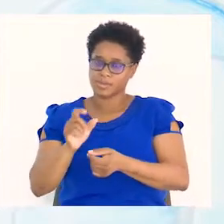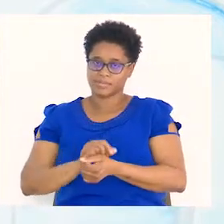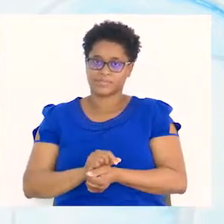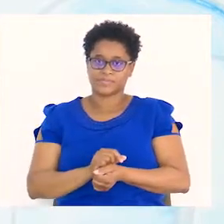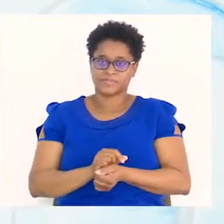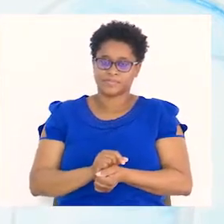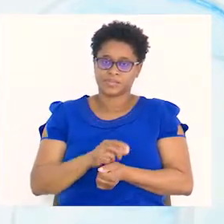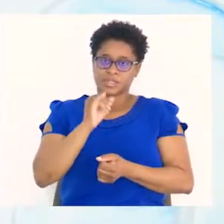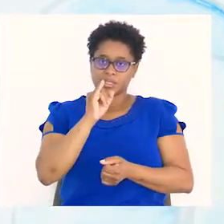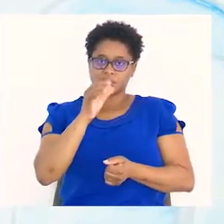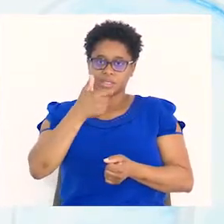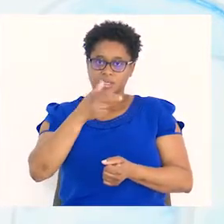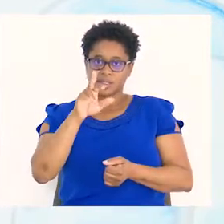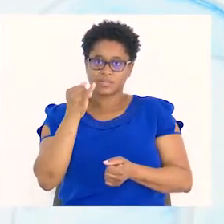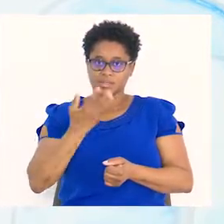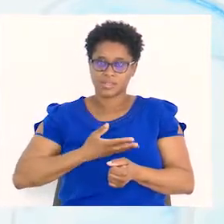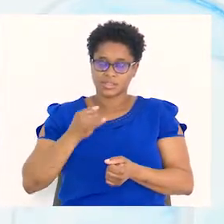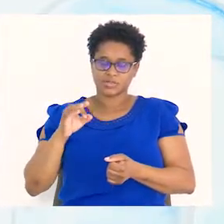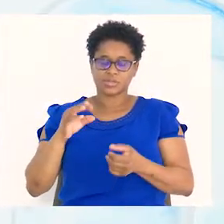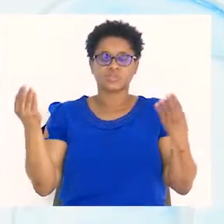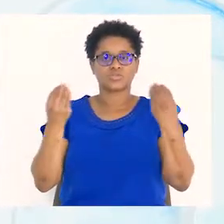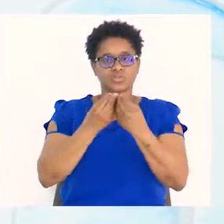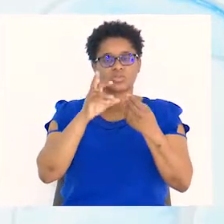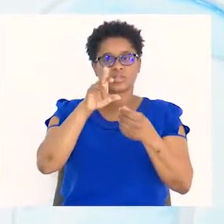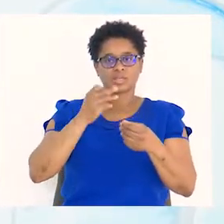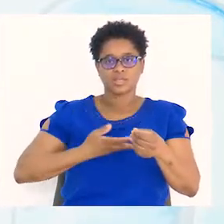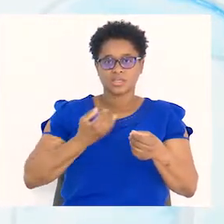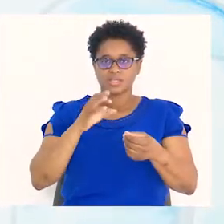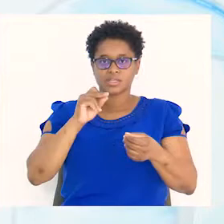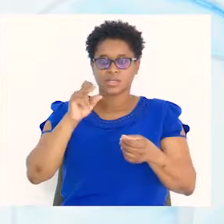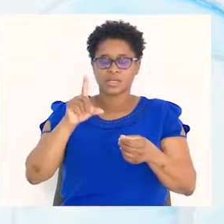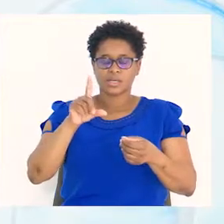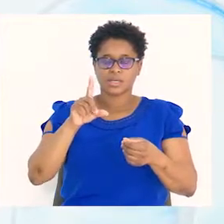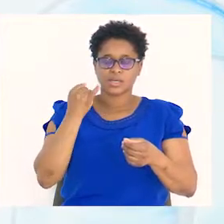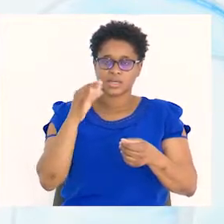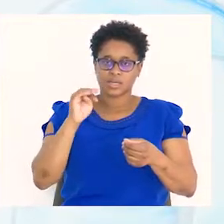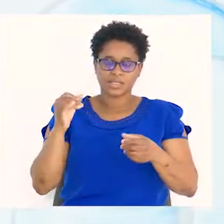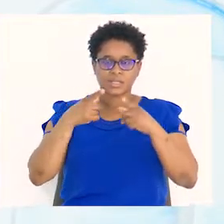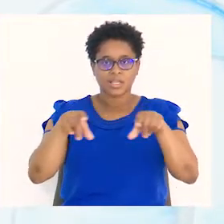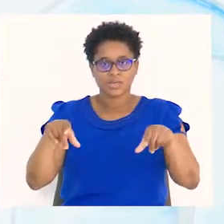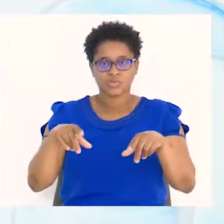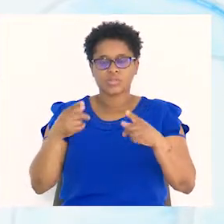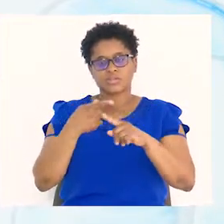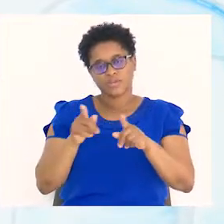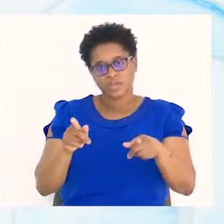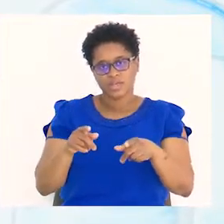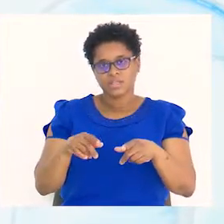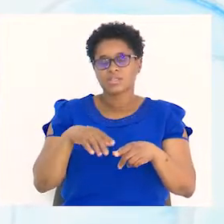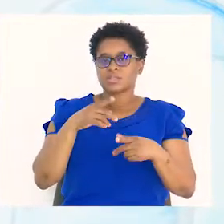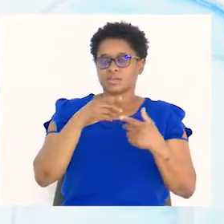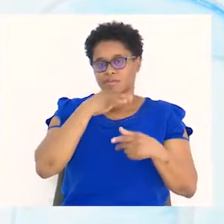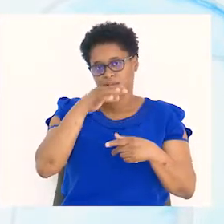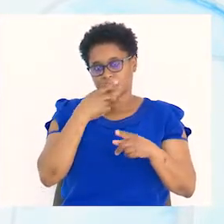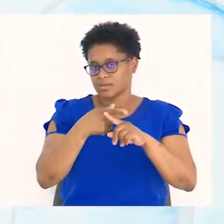E o hibridismo, que é a junção de radicais de línguas distintas. Línguas distintas, idiomas distintos ou